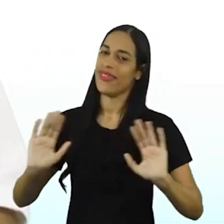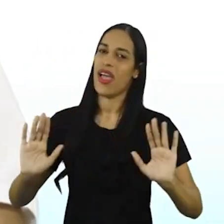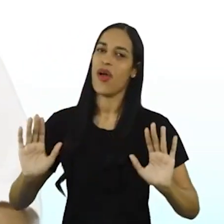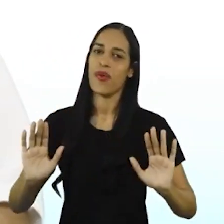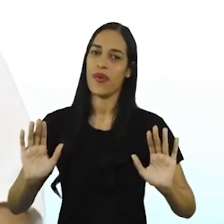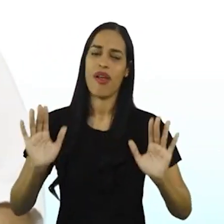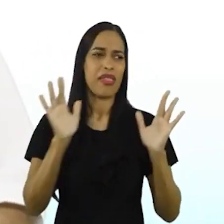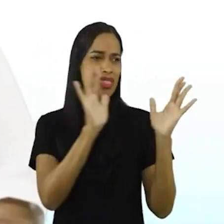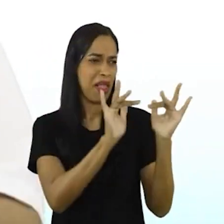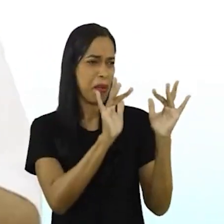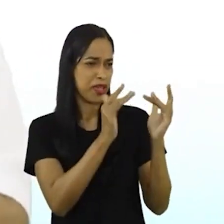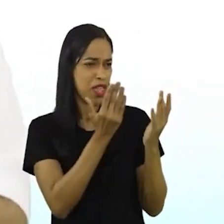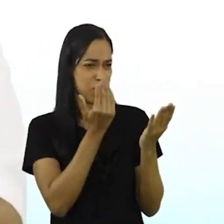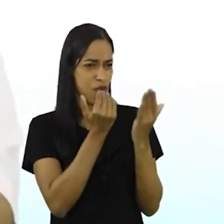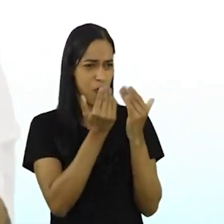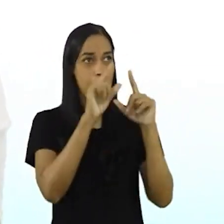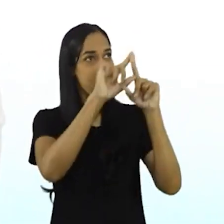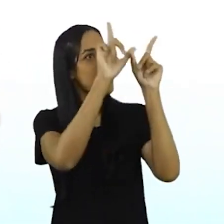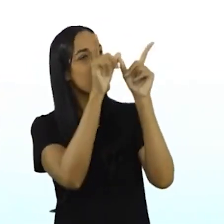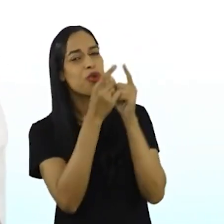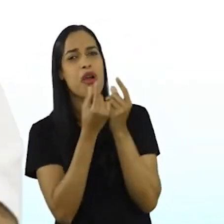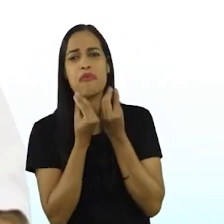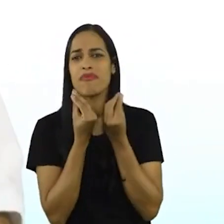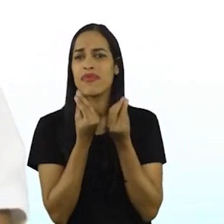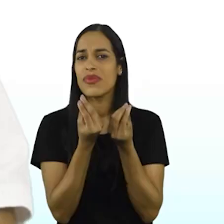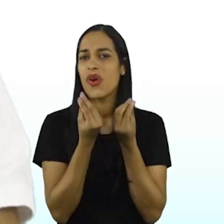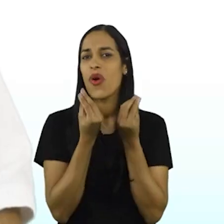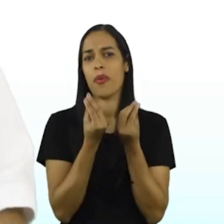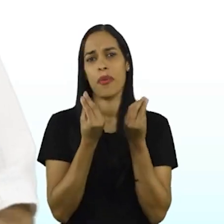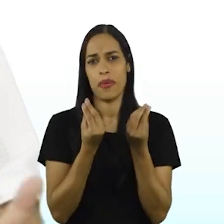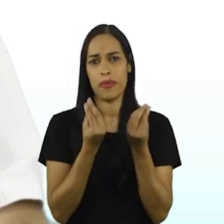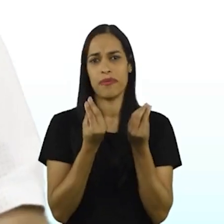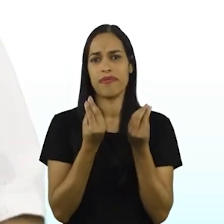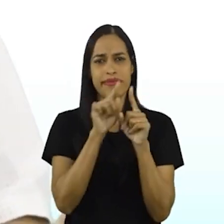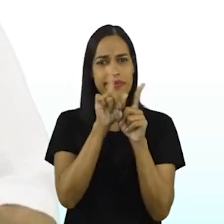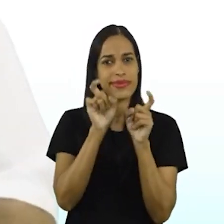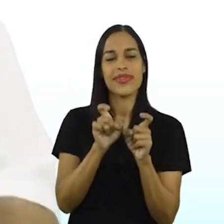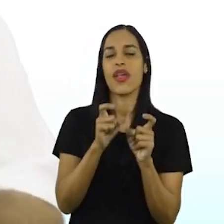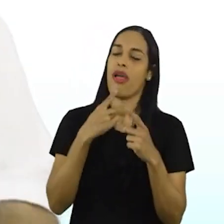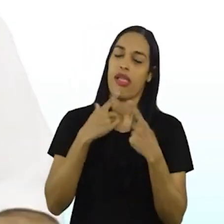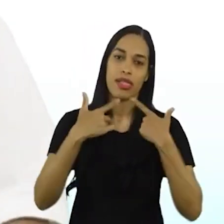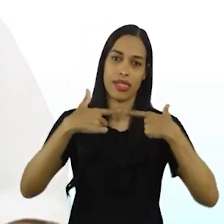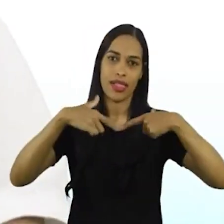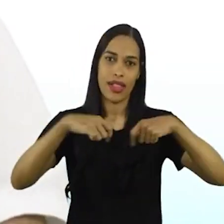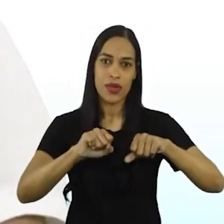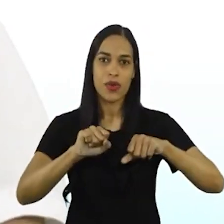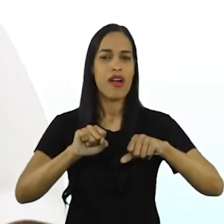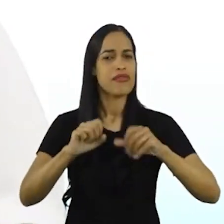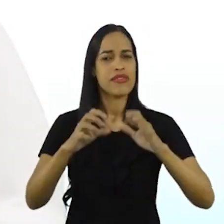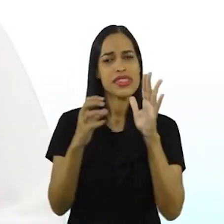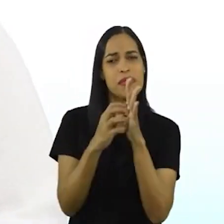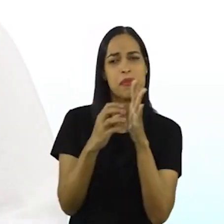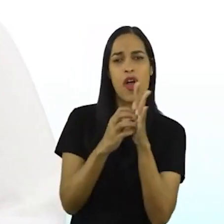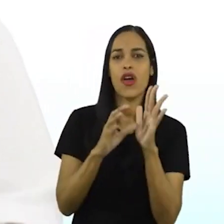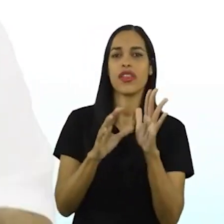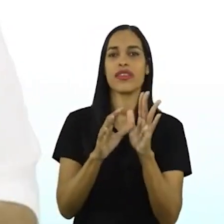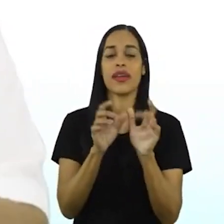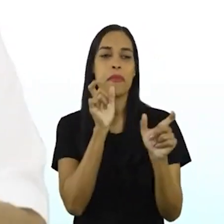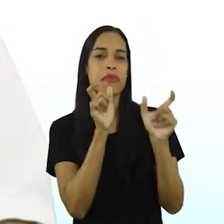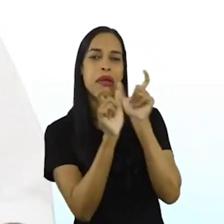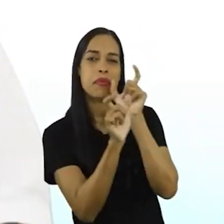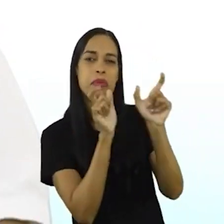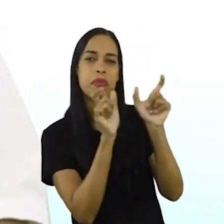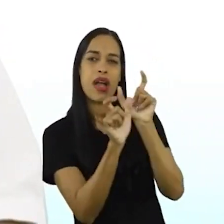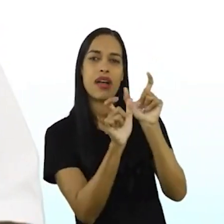é. Os namorados saboreiam a lua? Como? De que forma? Então, linguagem figurada, simbólica. Fiz um